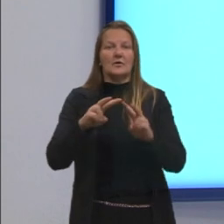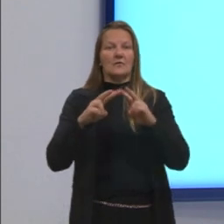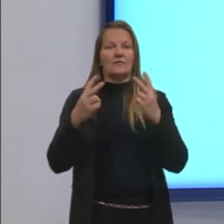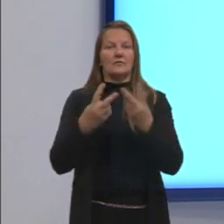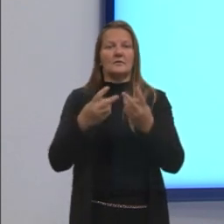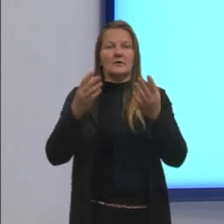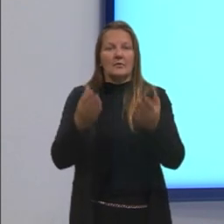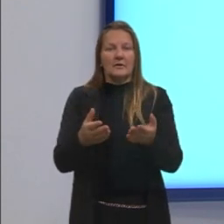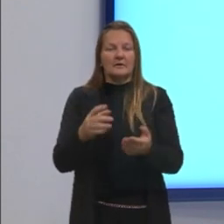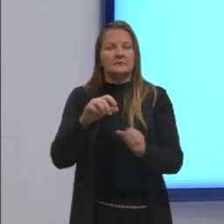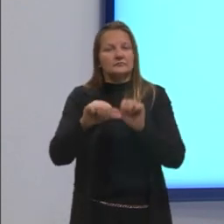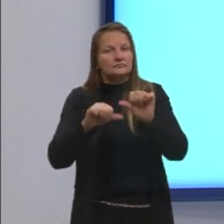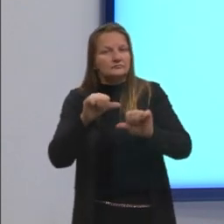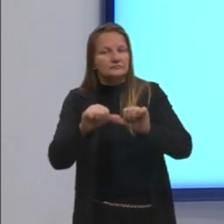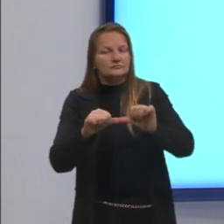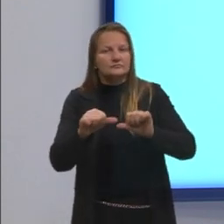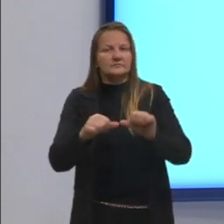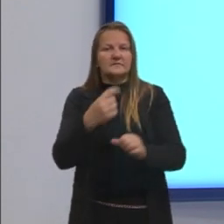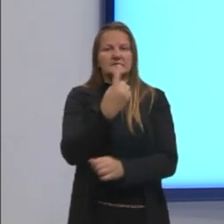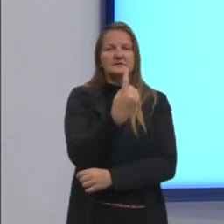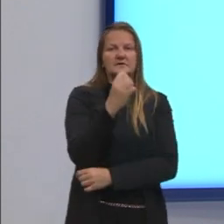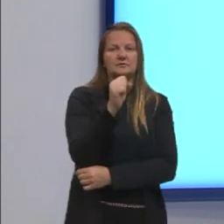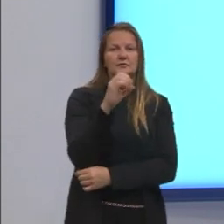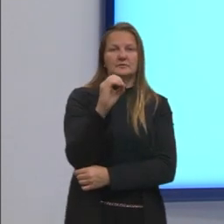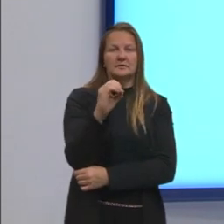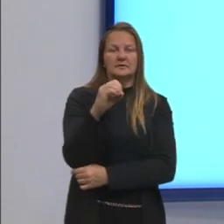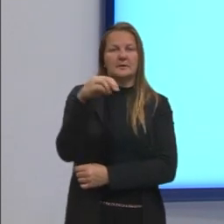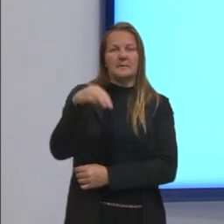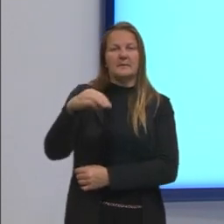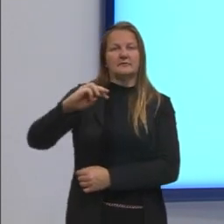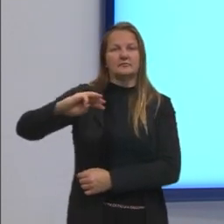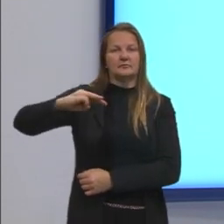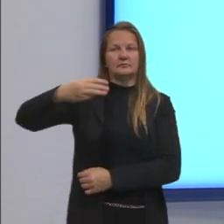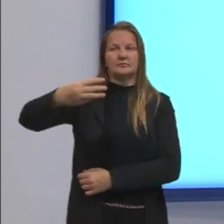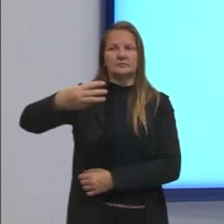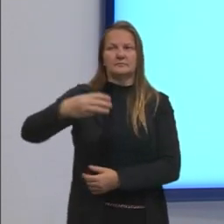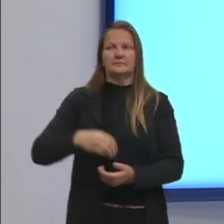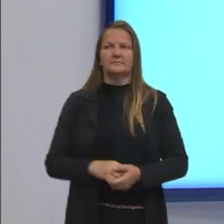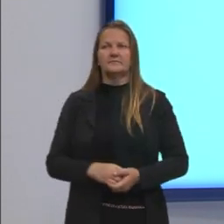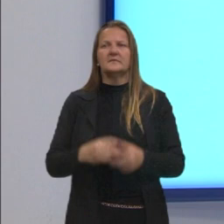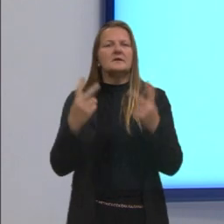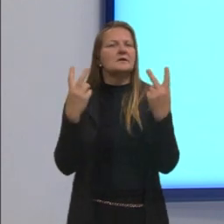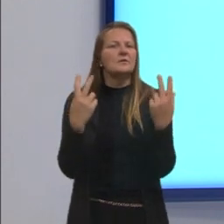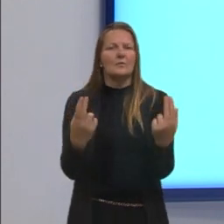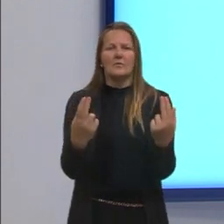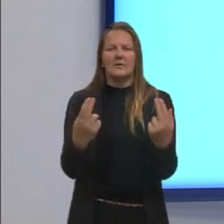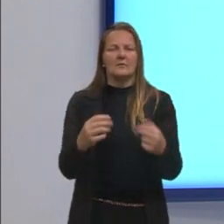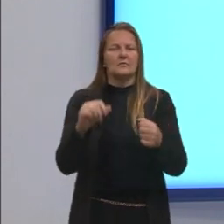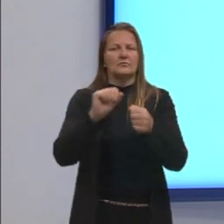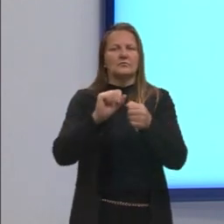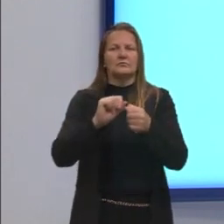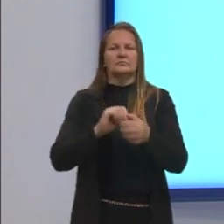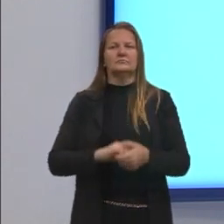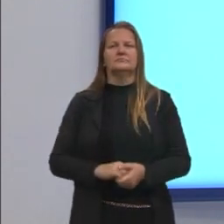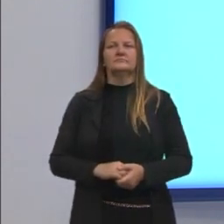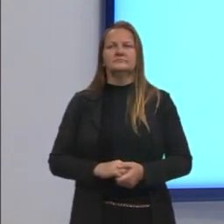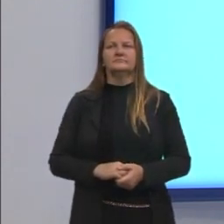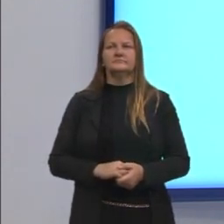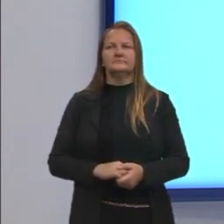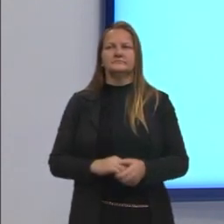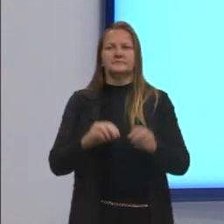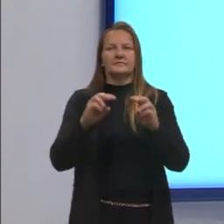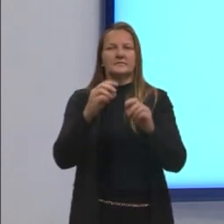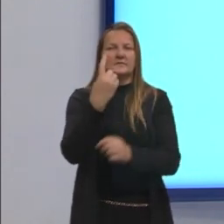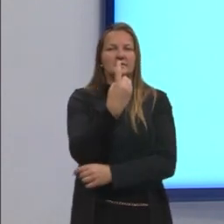considerar agora é de 180 metros cúbicos o processo Então vai ser o mesmo né o volume